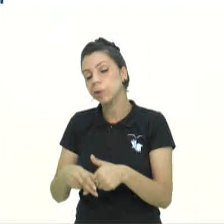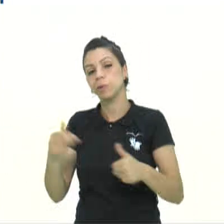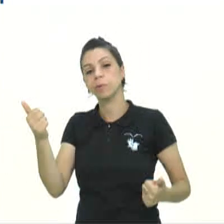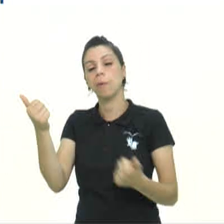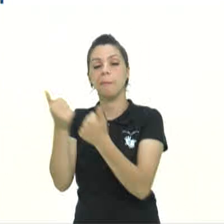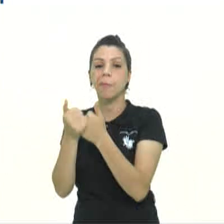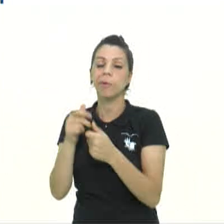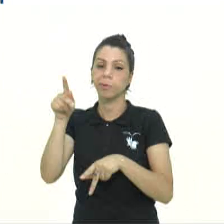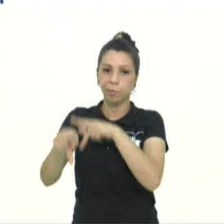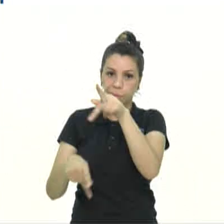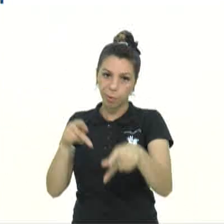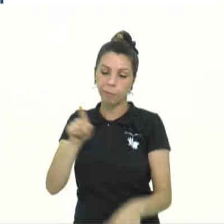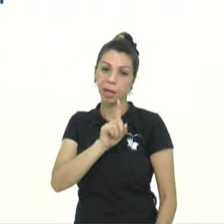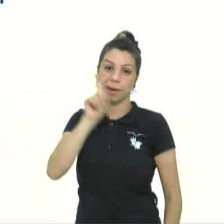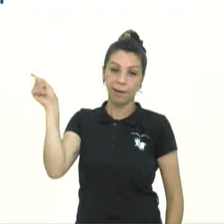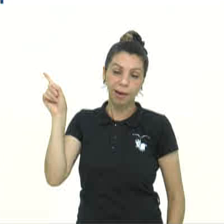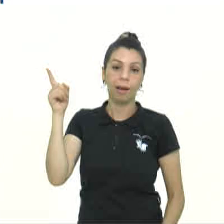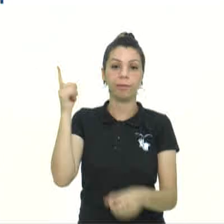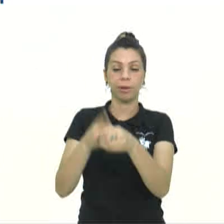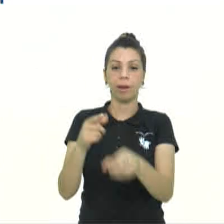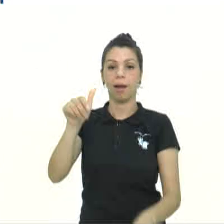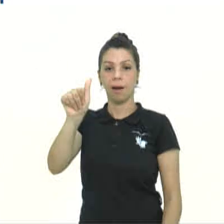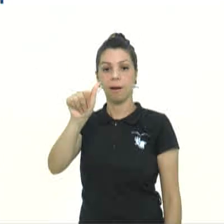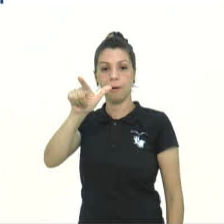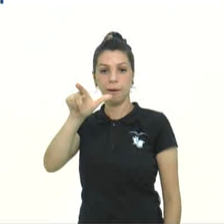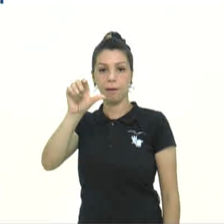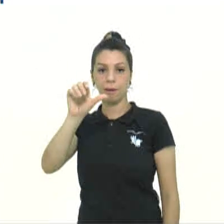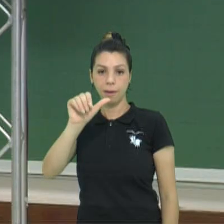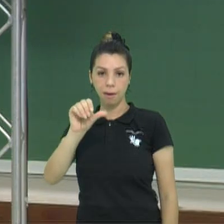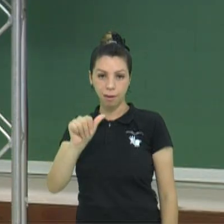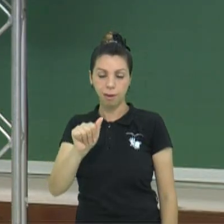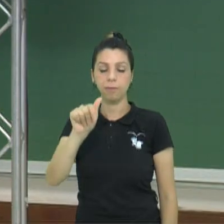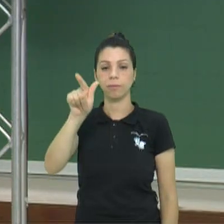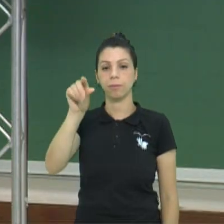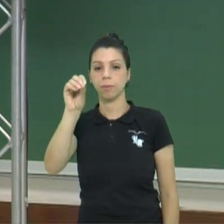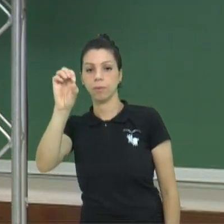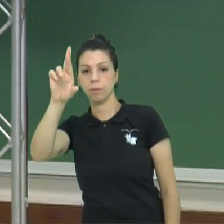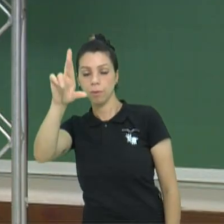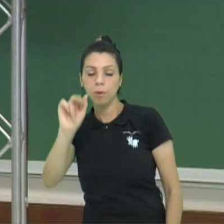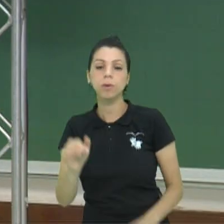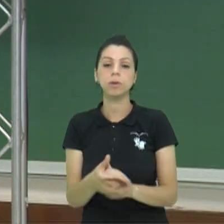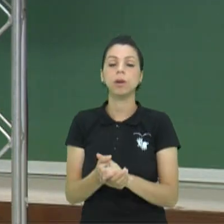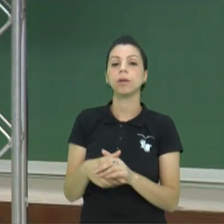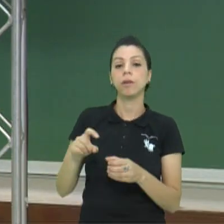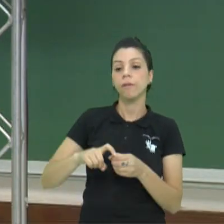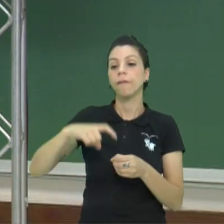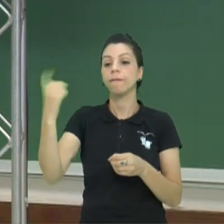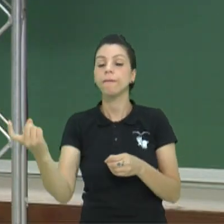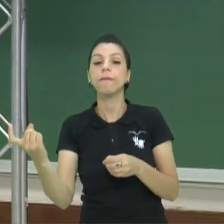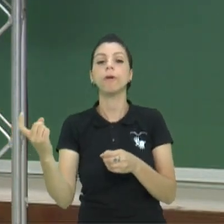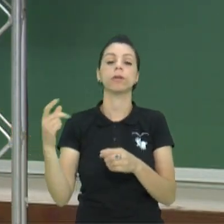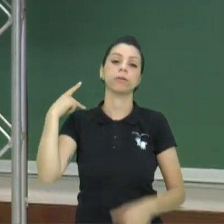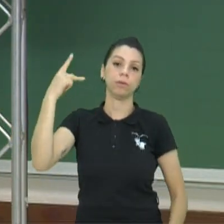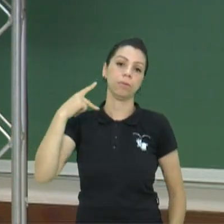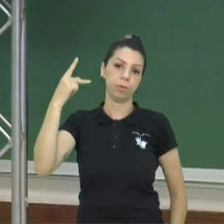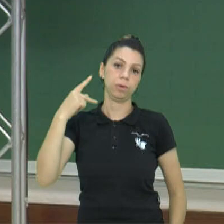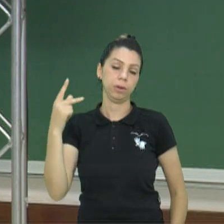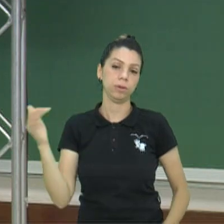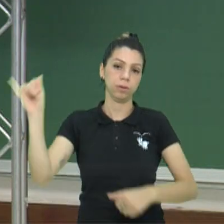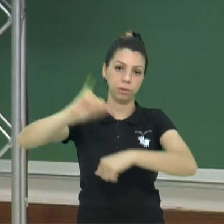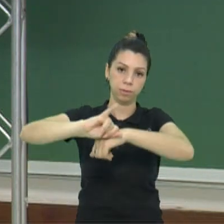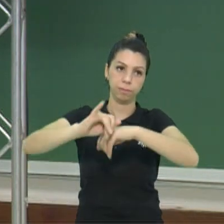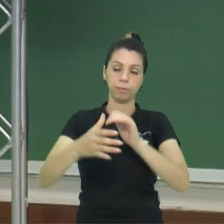era de Alagoas, ele alegava que estava fora desse eixo central da política nacional. Portanto, ele se apresentava